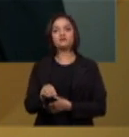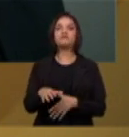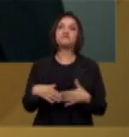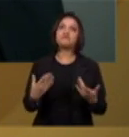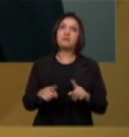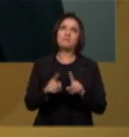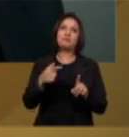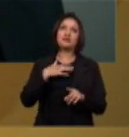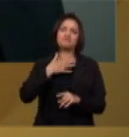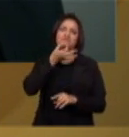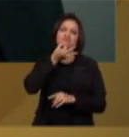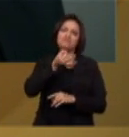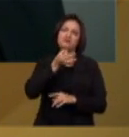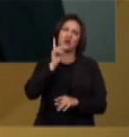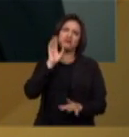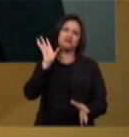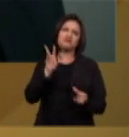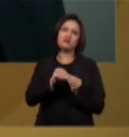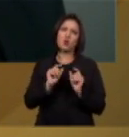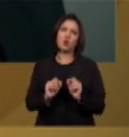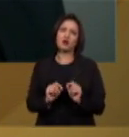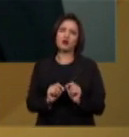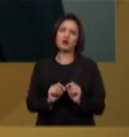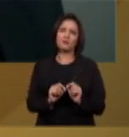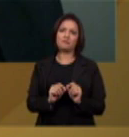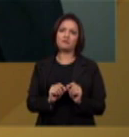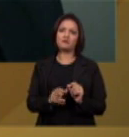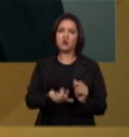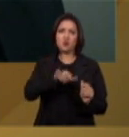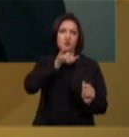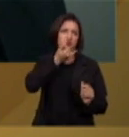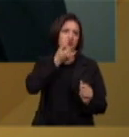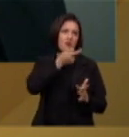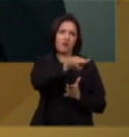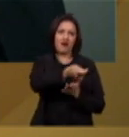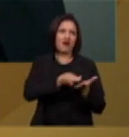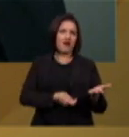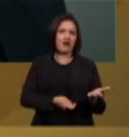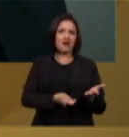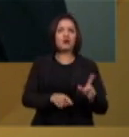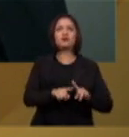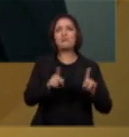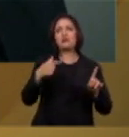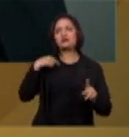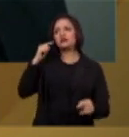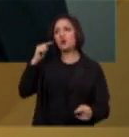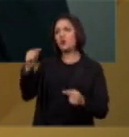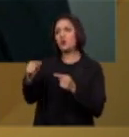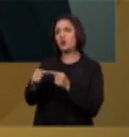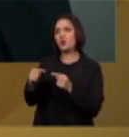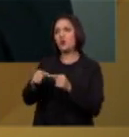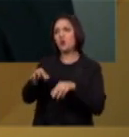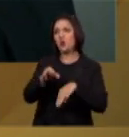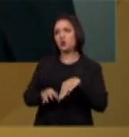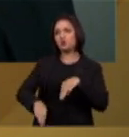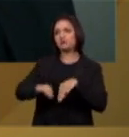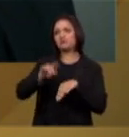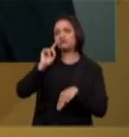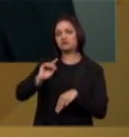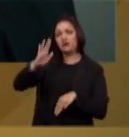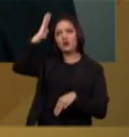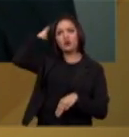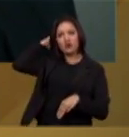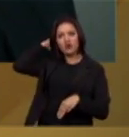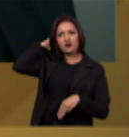que tenho, senhor presidente, pedindo vênia à sua excelência, o eminente ministro relator, vai ao encontro da divergência e,